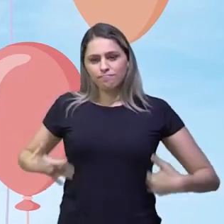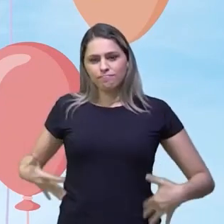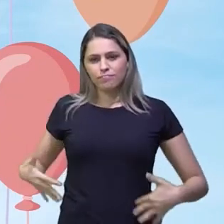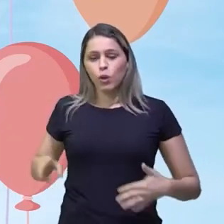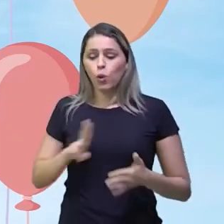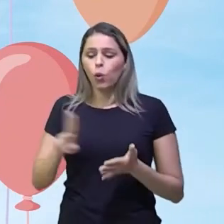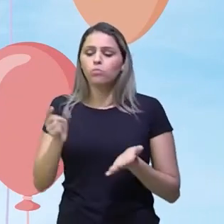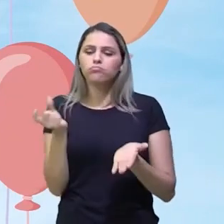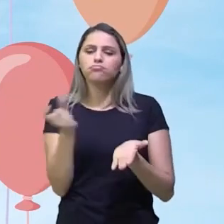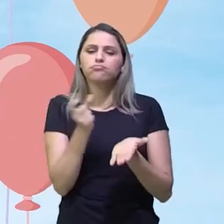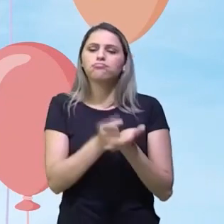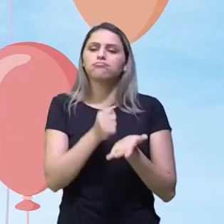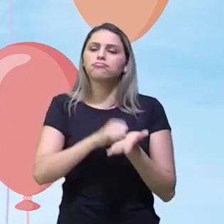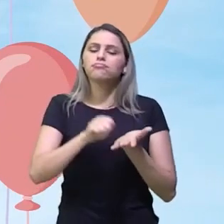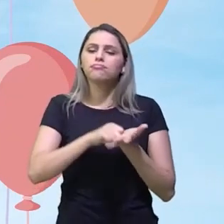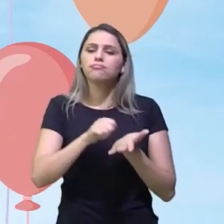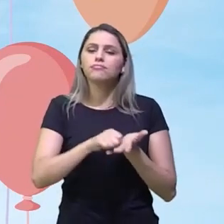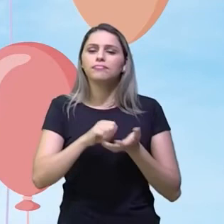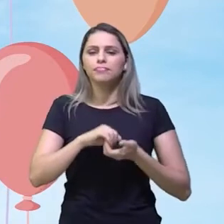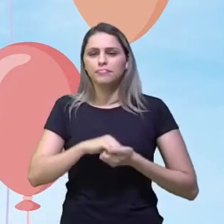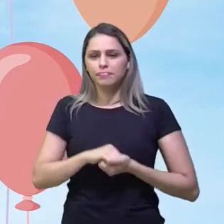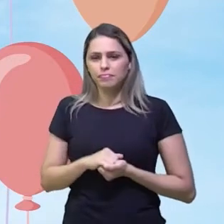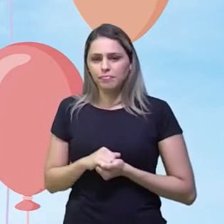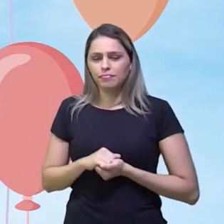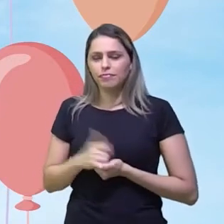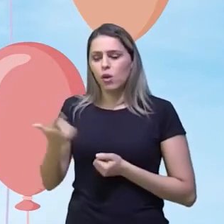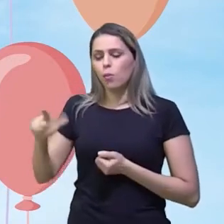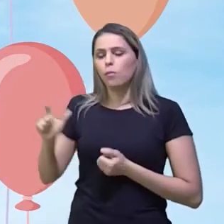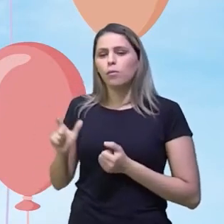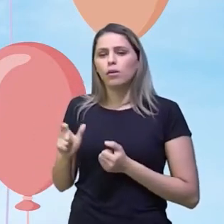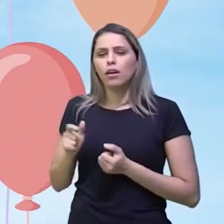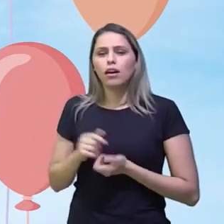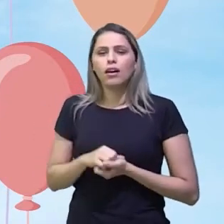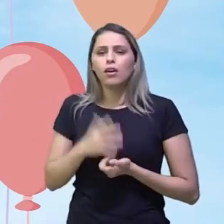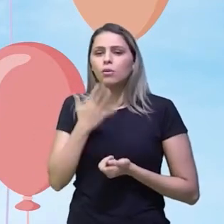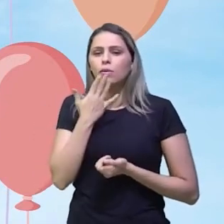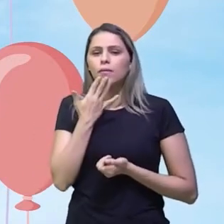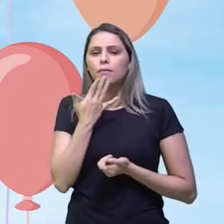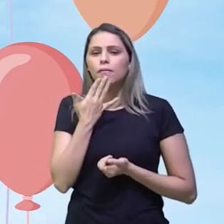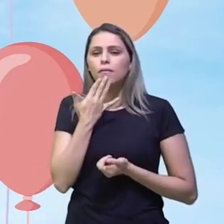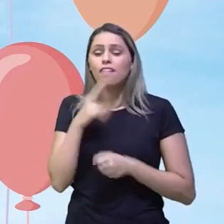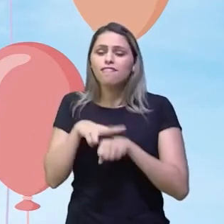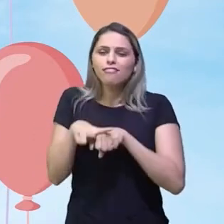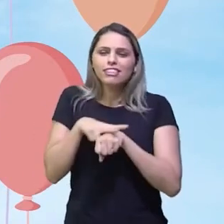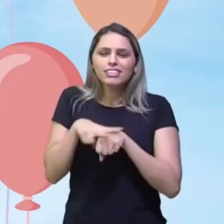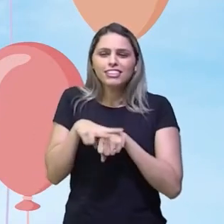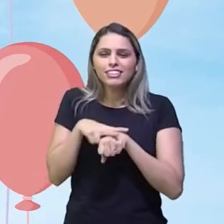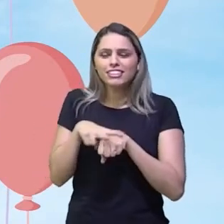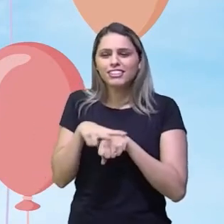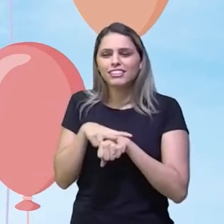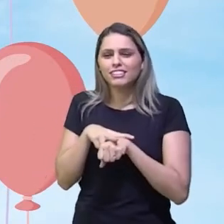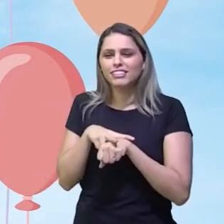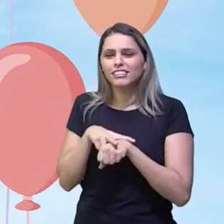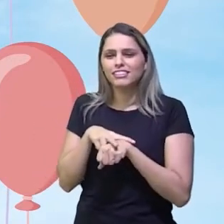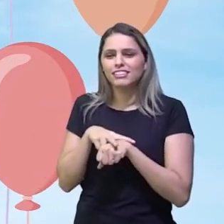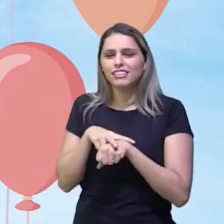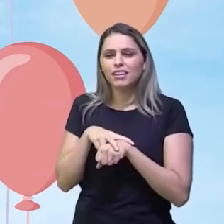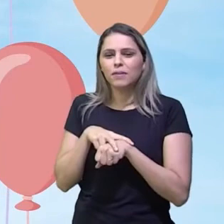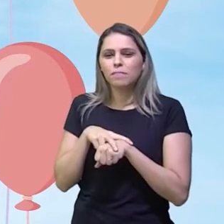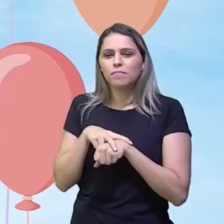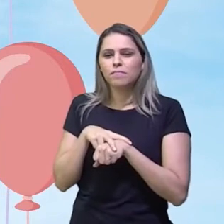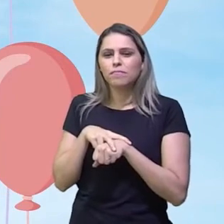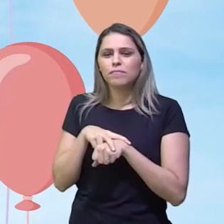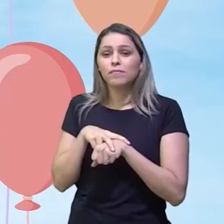Vestido. Vestido. Muito bem. Próxima cor. Eu gosto de verde. Vamos lá, mais um.